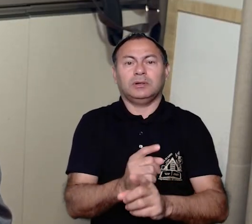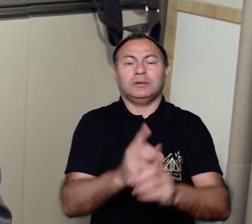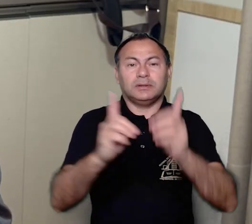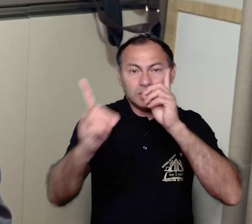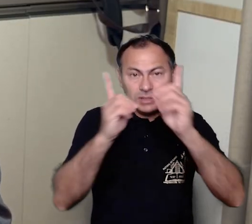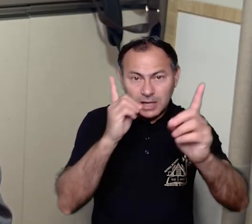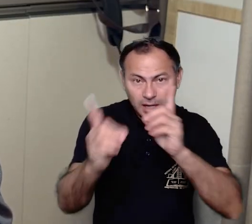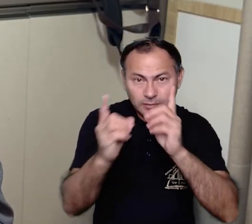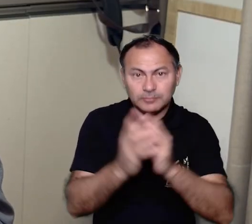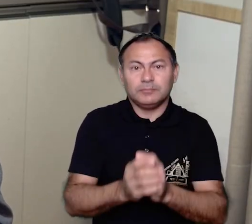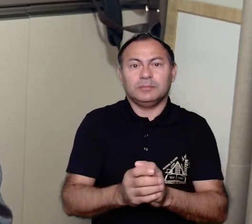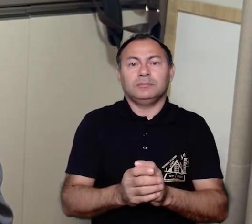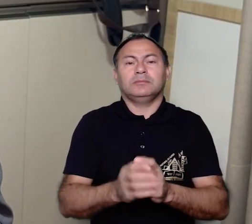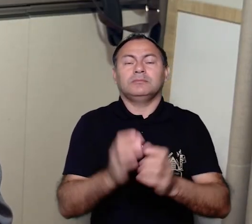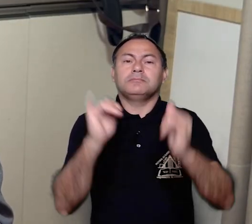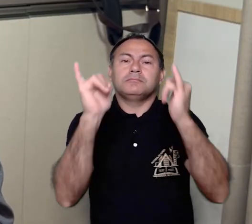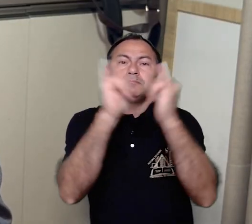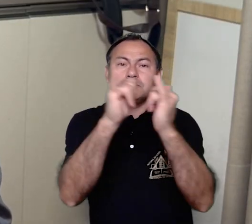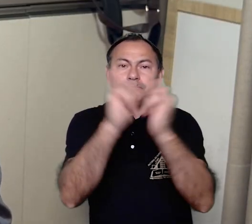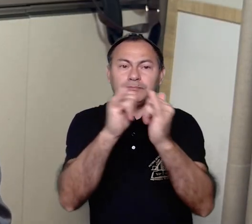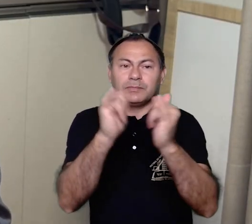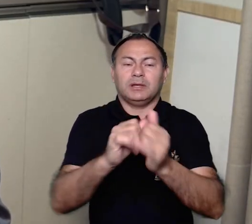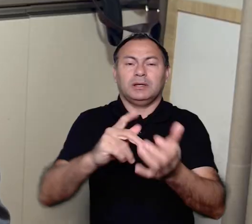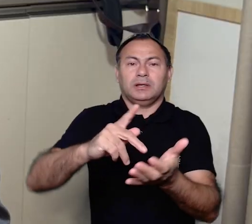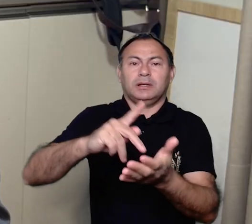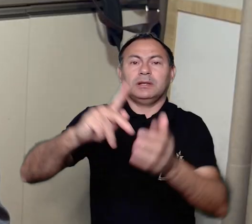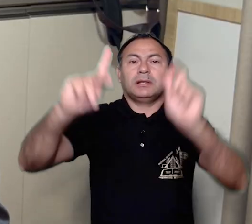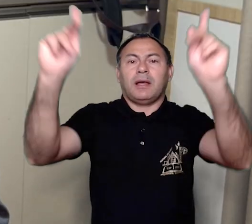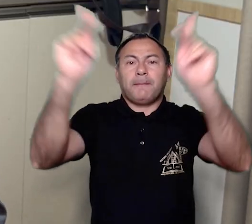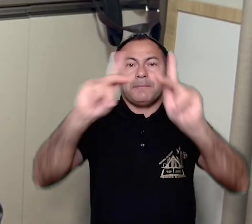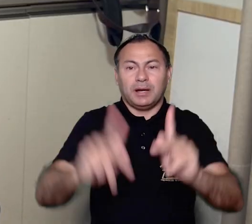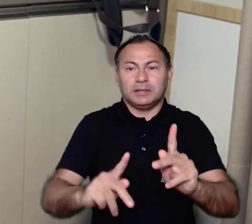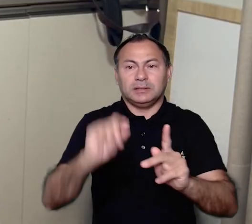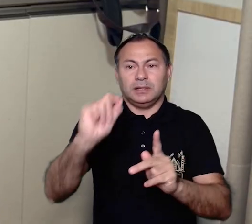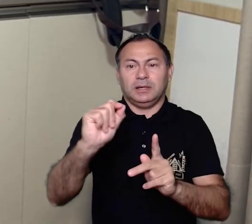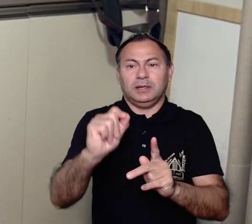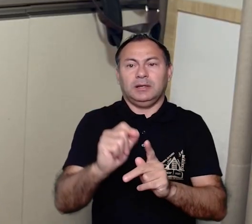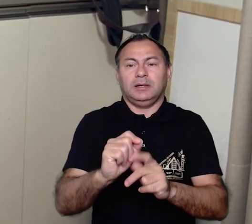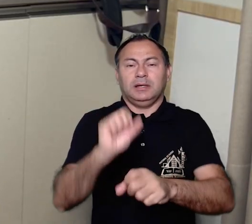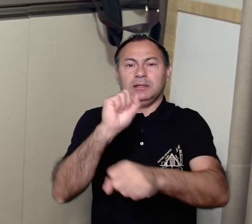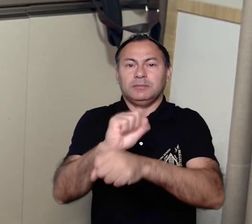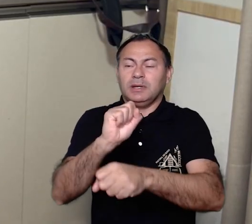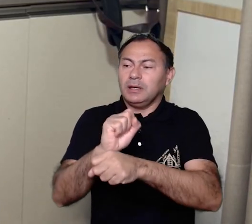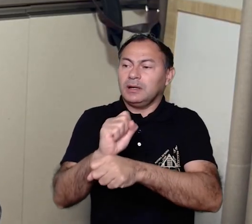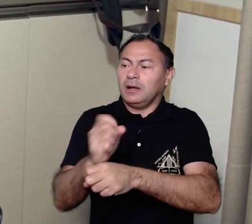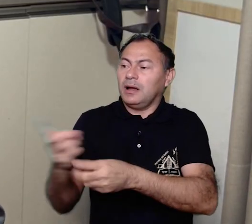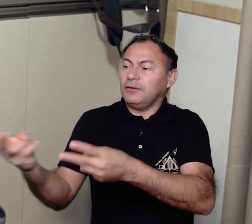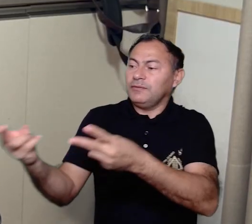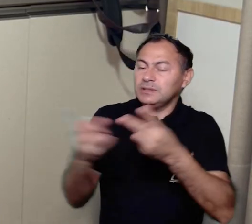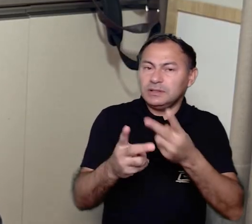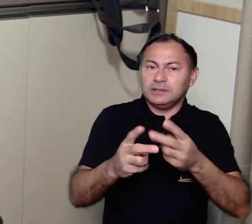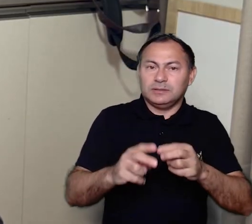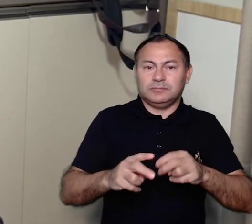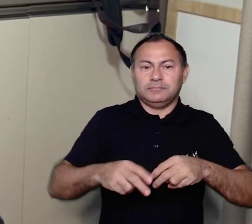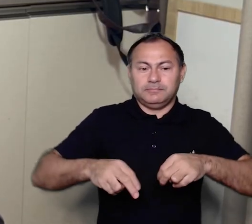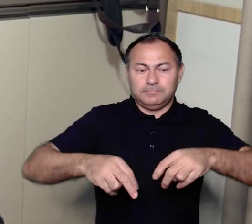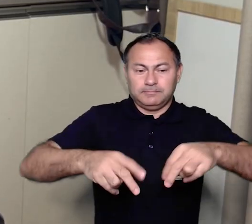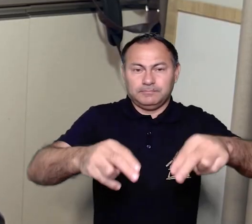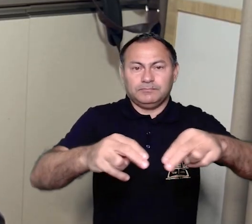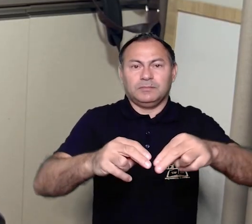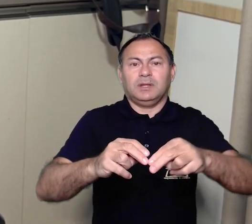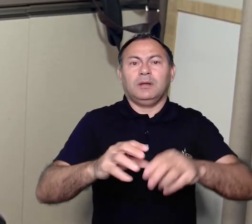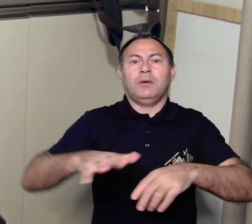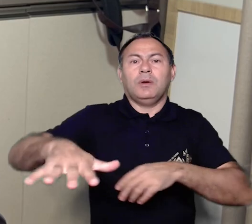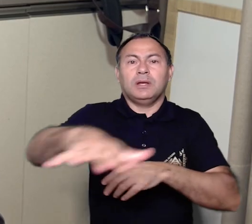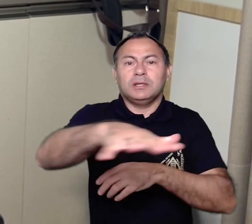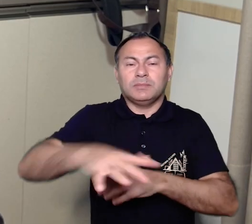do diálogo, da reconciliação e da paz, que espera a visita do peregrino,